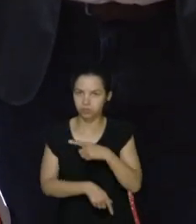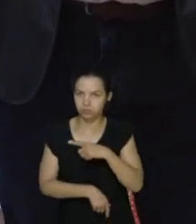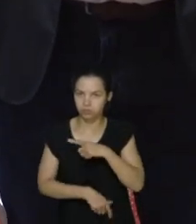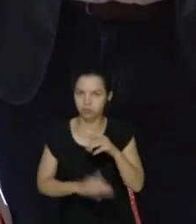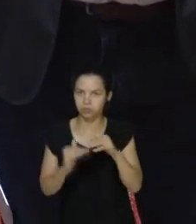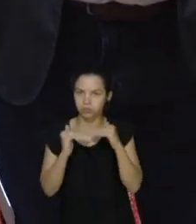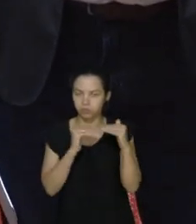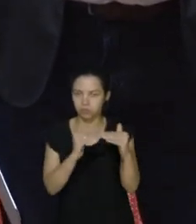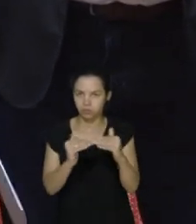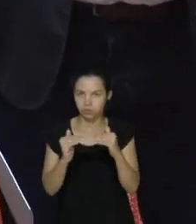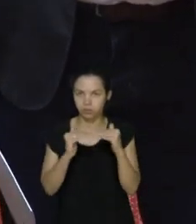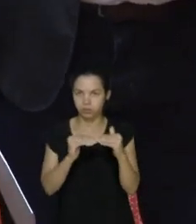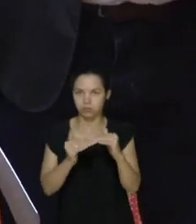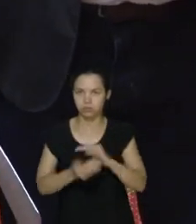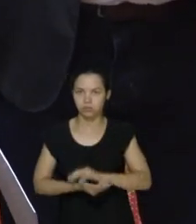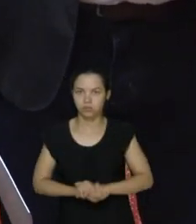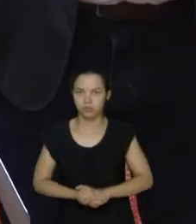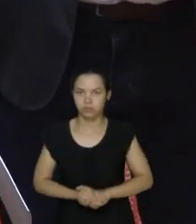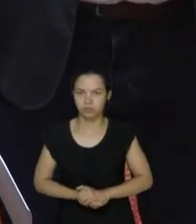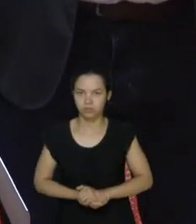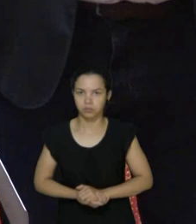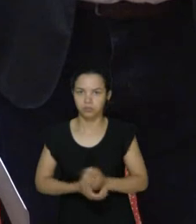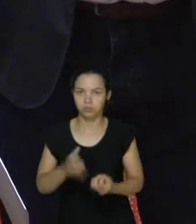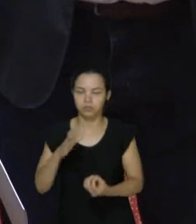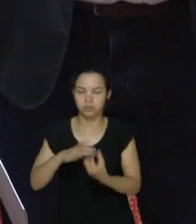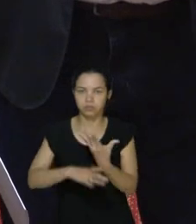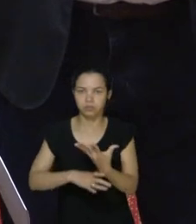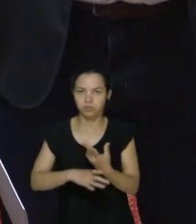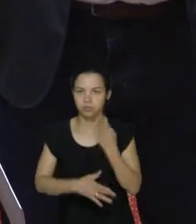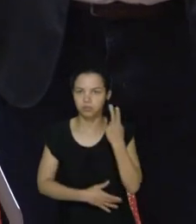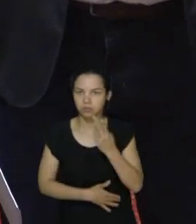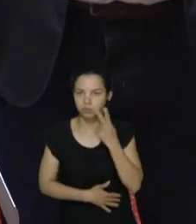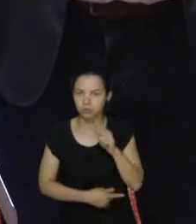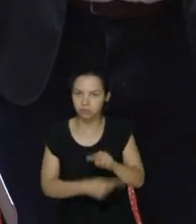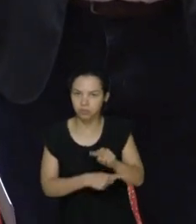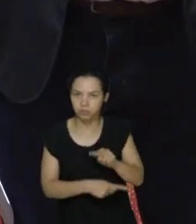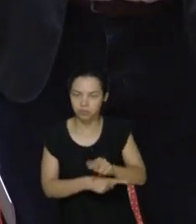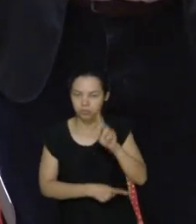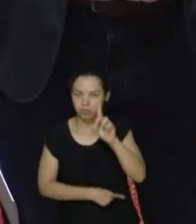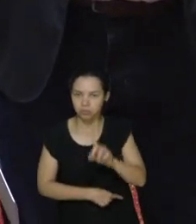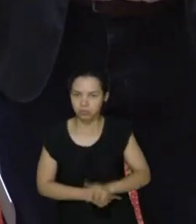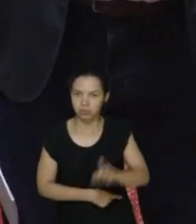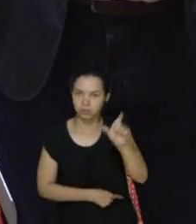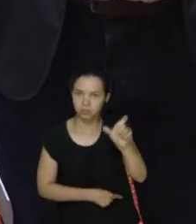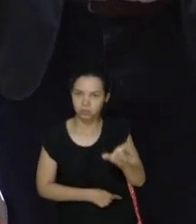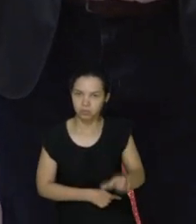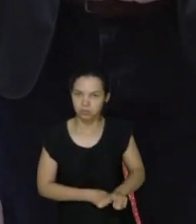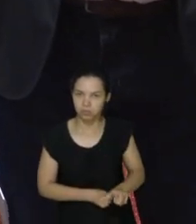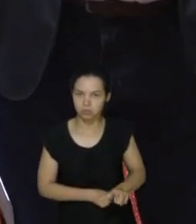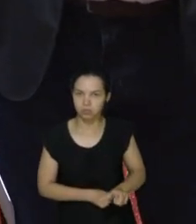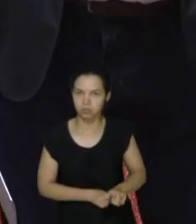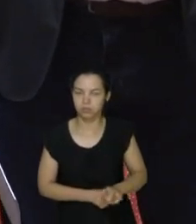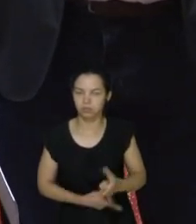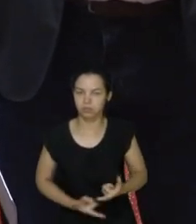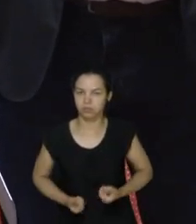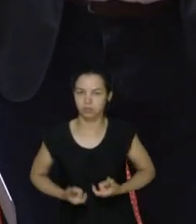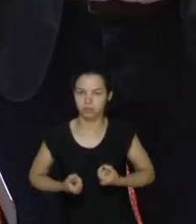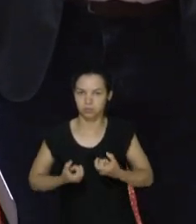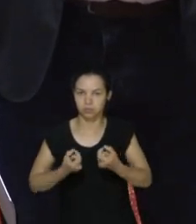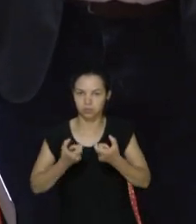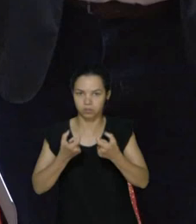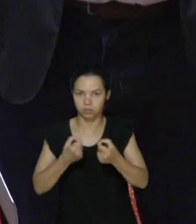unanimidade. Na verdade, institui a política de proteção aos direitos da pessoa com câncer no estado de